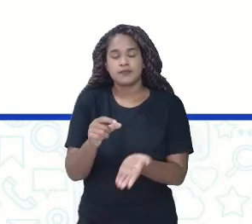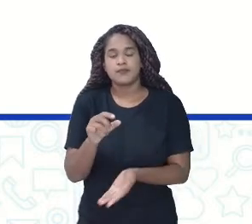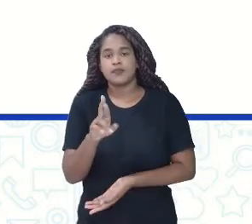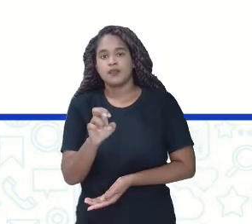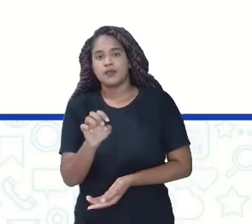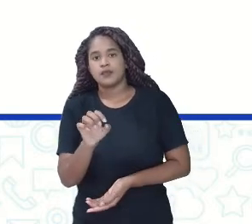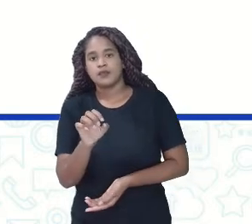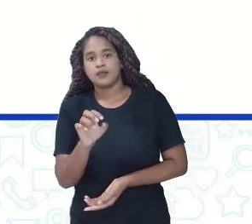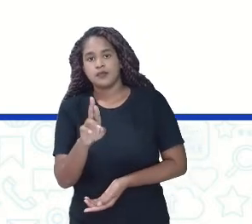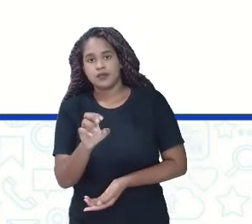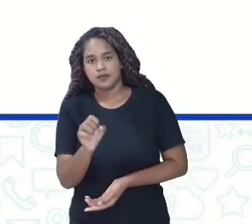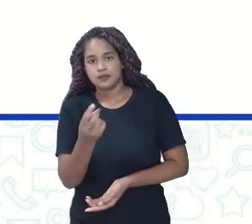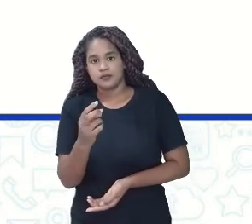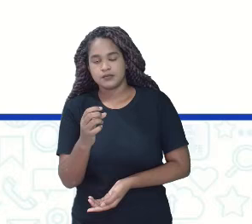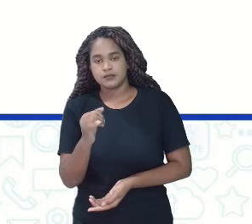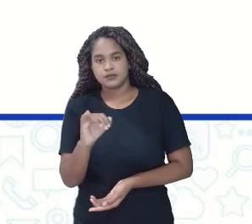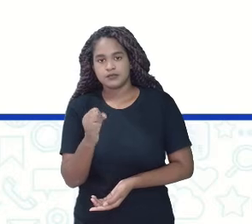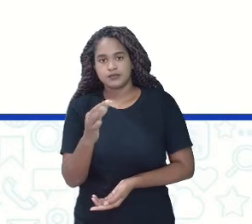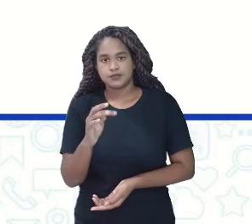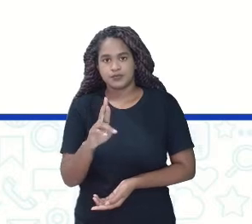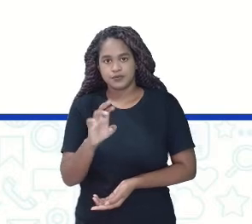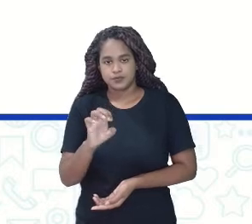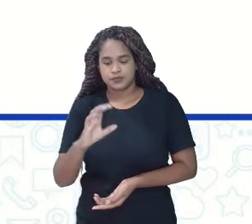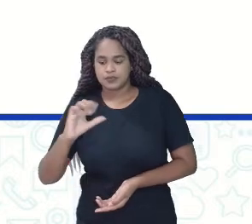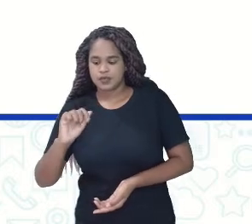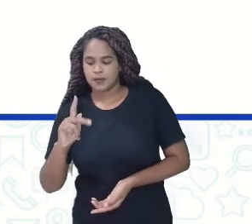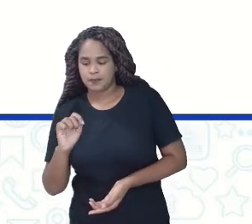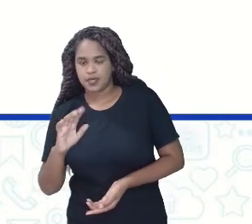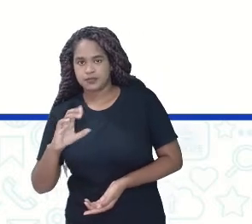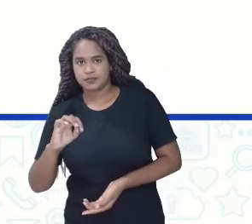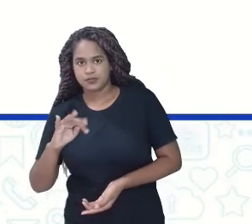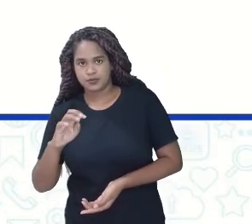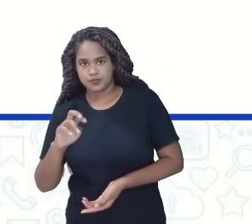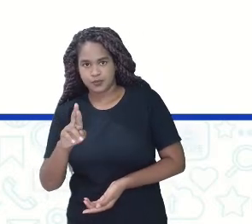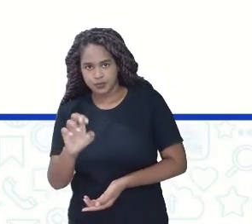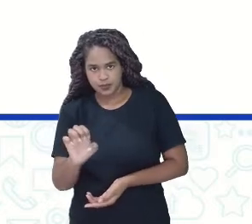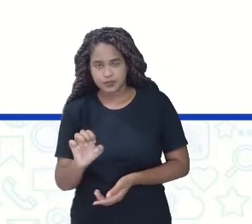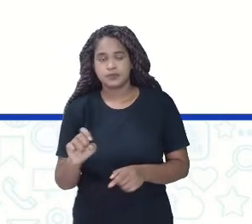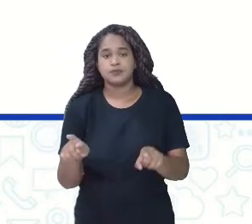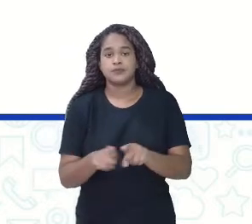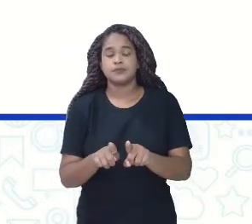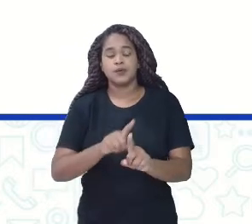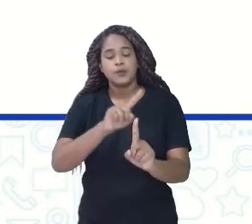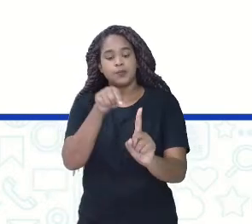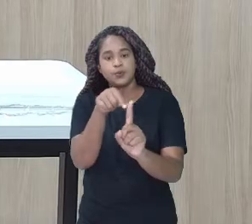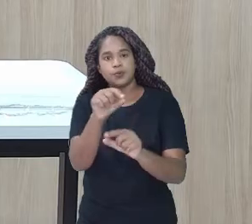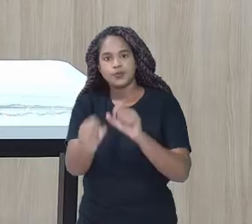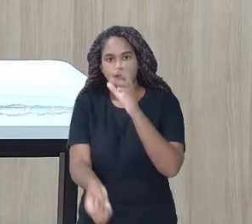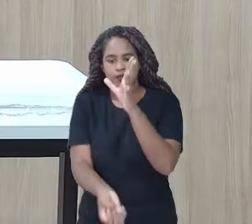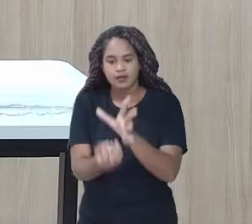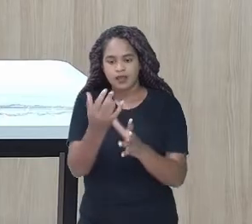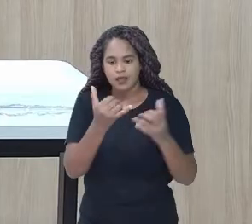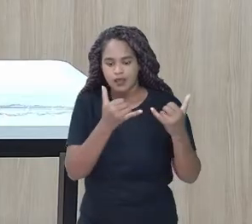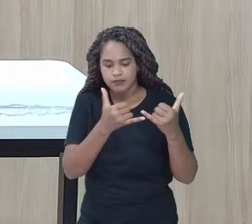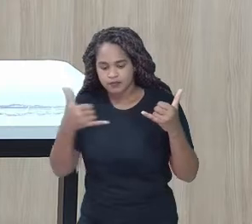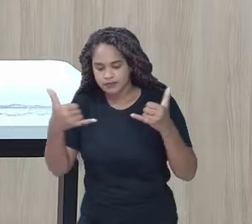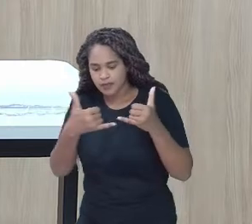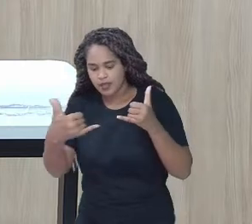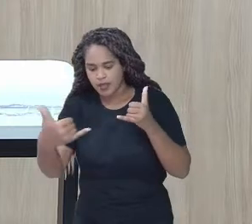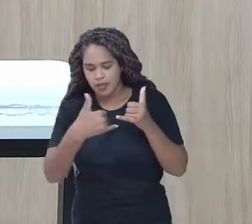criar filtros para circuitos analógicos e também no processamento de sinais. Então, eles vêm